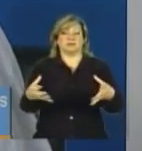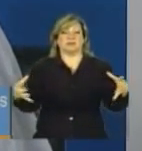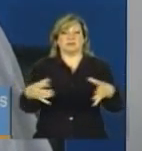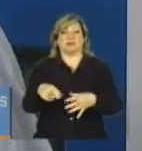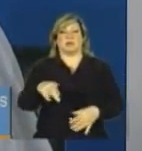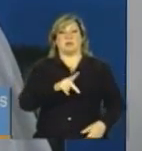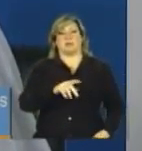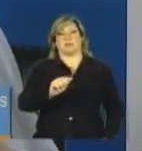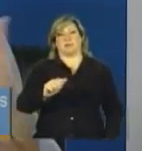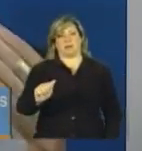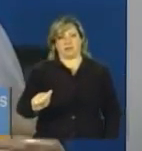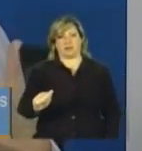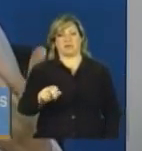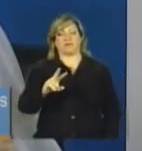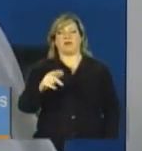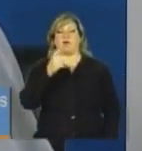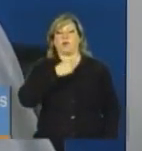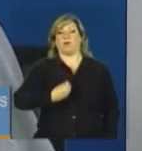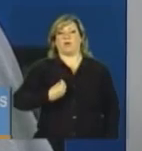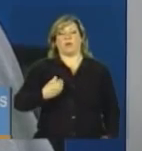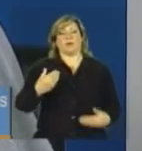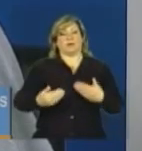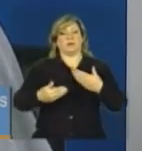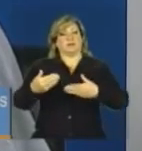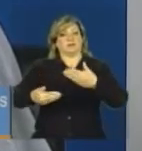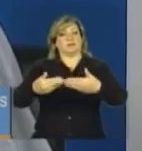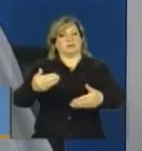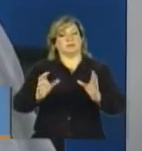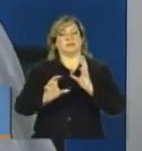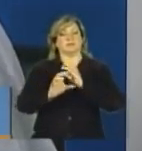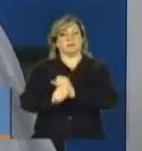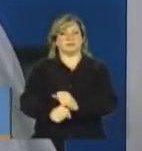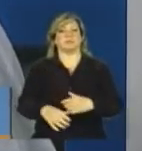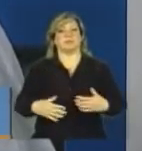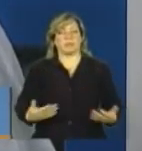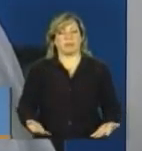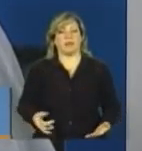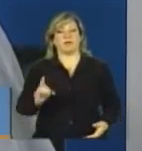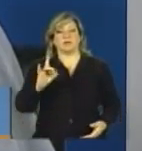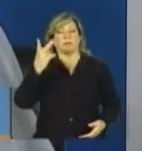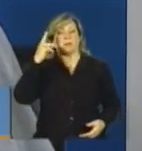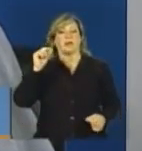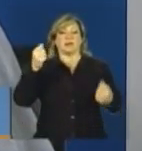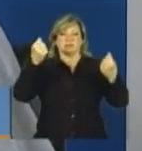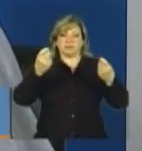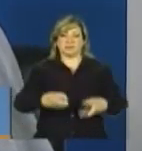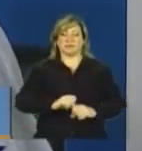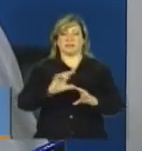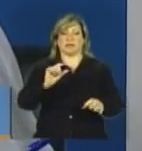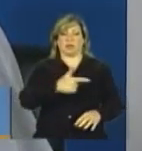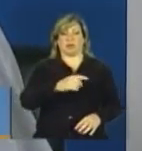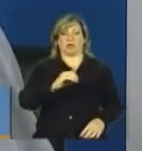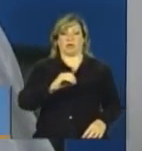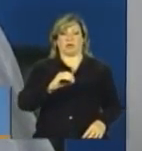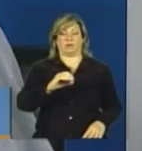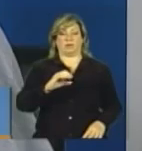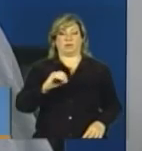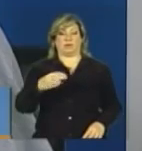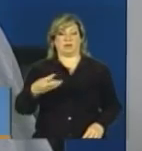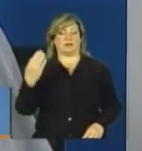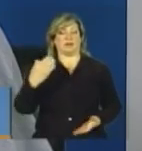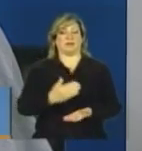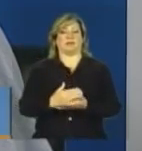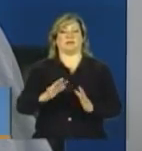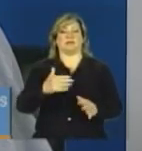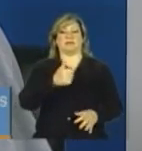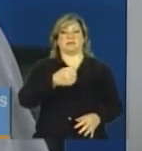no que que ela vai acontecendo, foi assim ao longo acontecendo ao longo do ano. Então, só para reforçar, né, 2003 eram cerca de